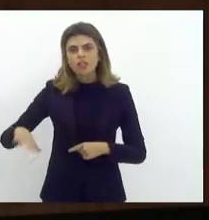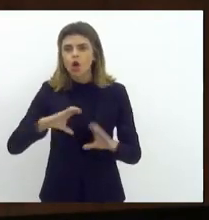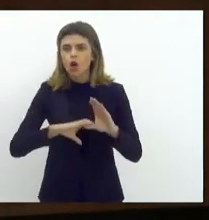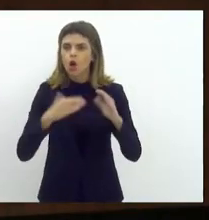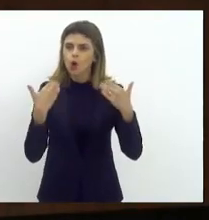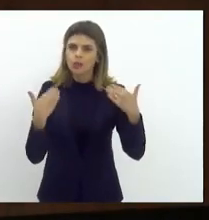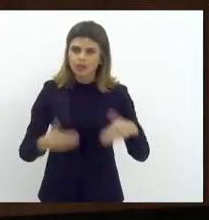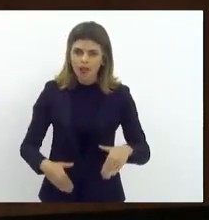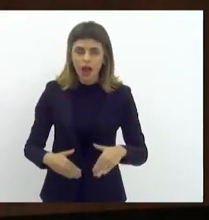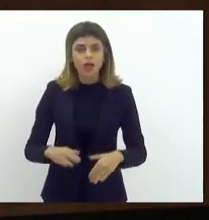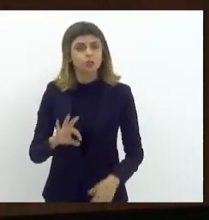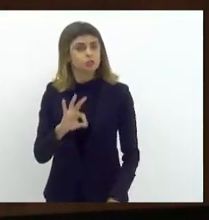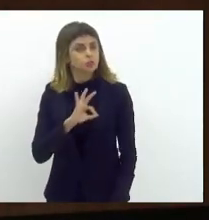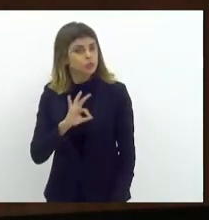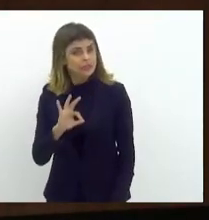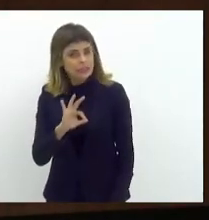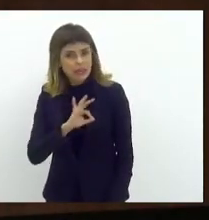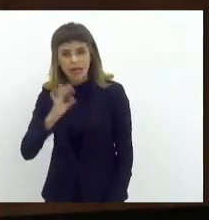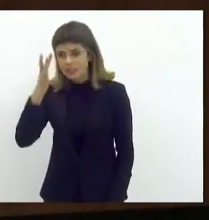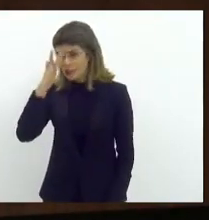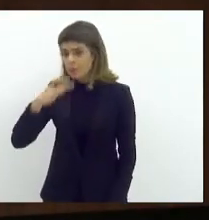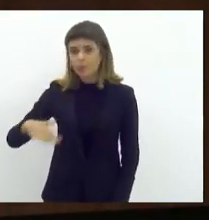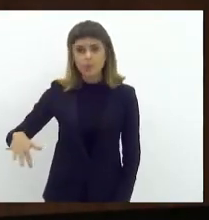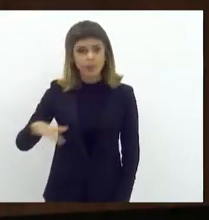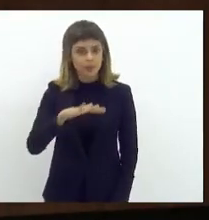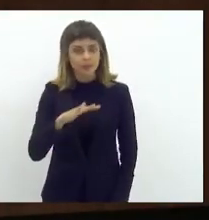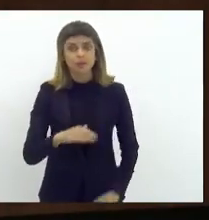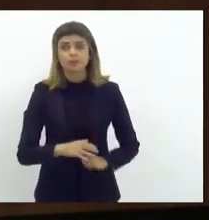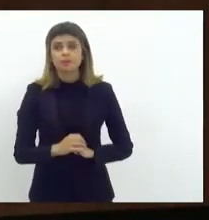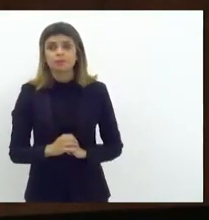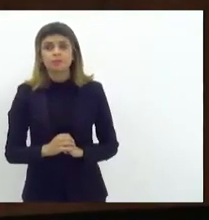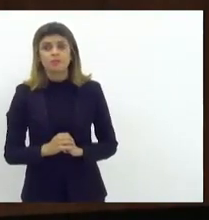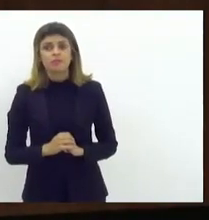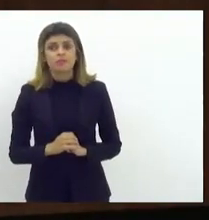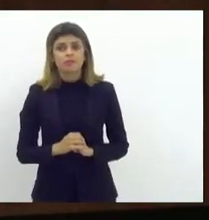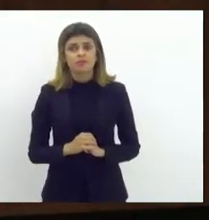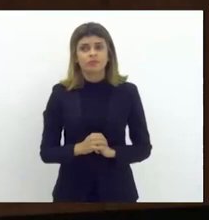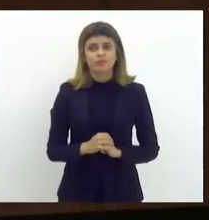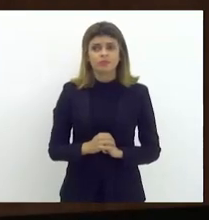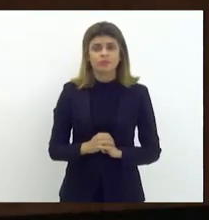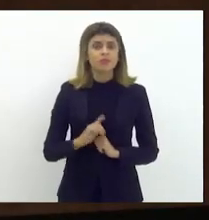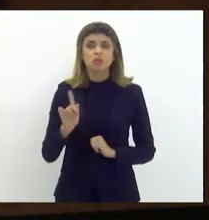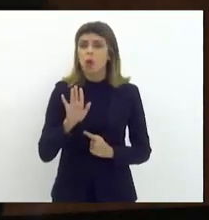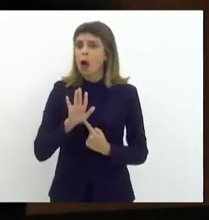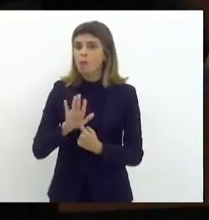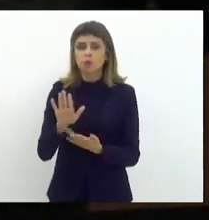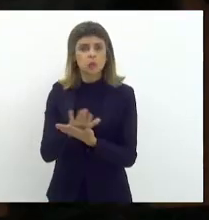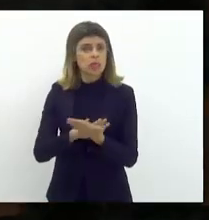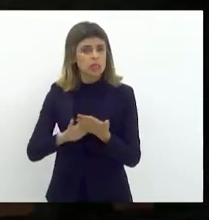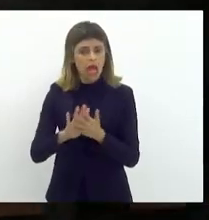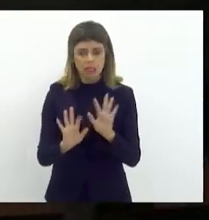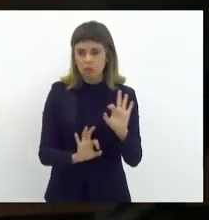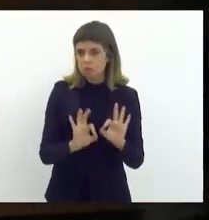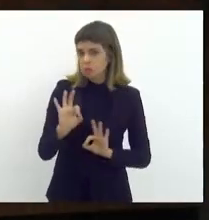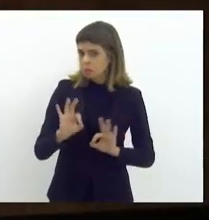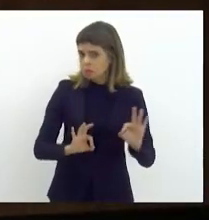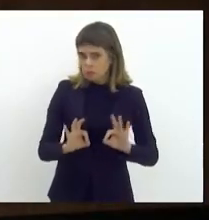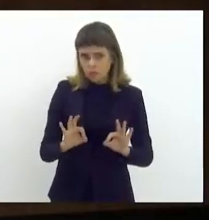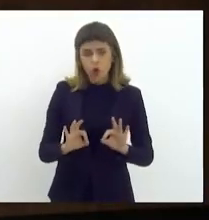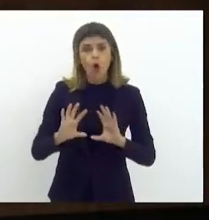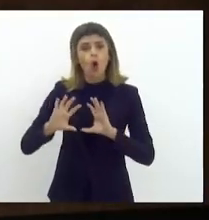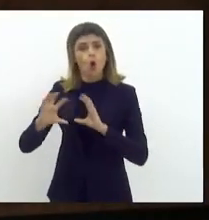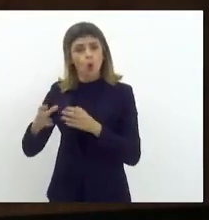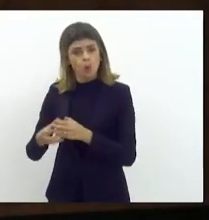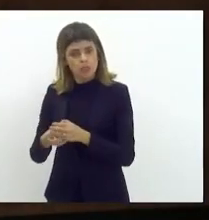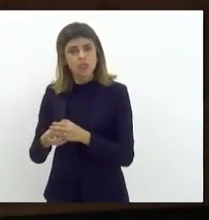os policiais penais e a população do Rio de Janeiro não apresentou nenhuma resposta do que foi formulado na audiência da